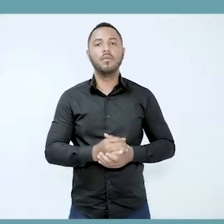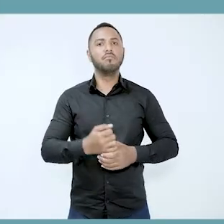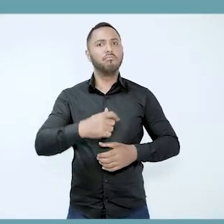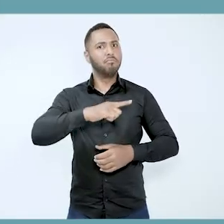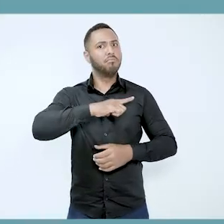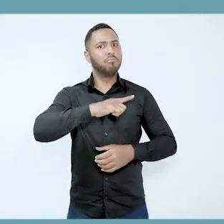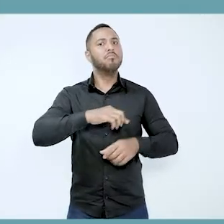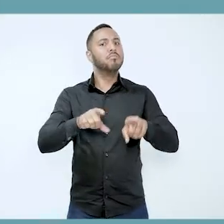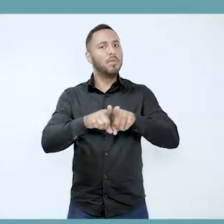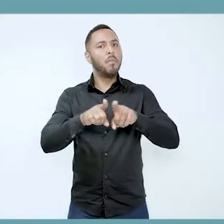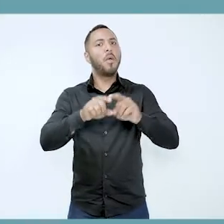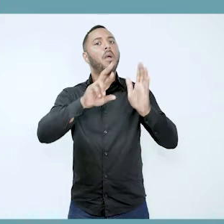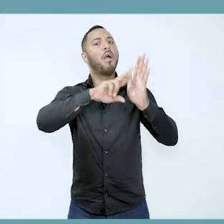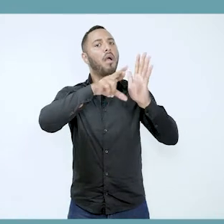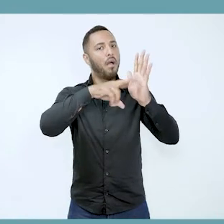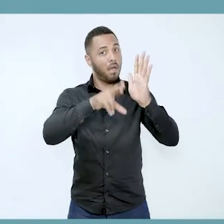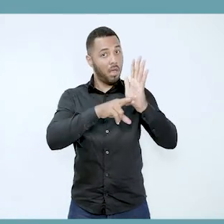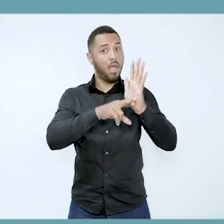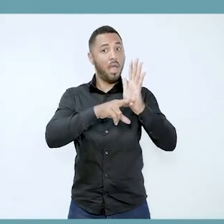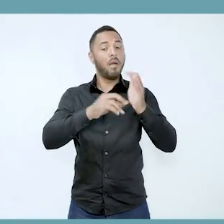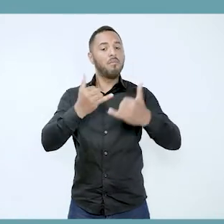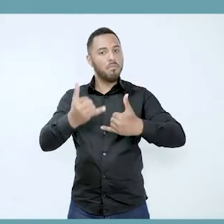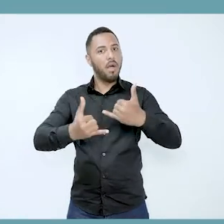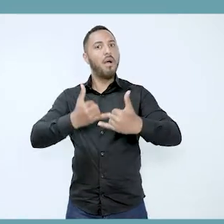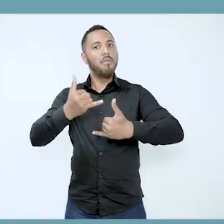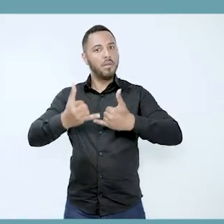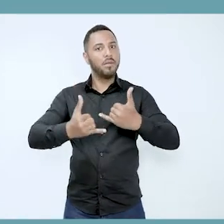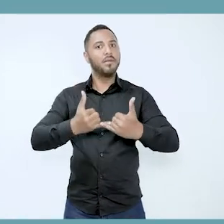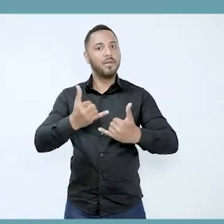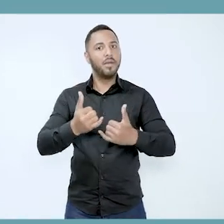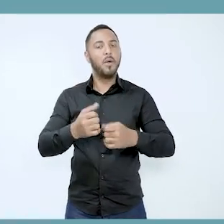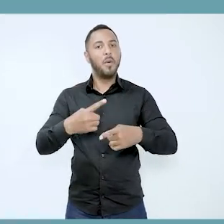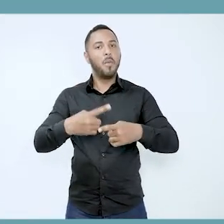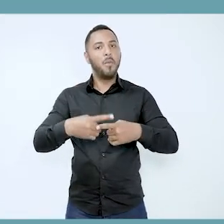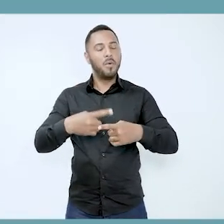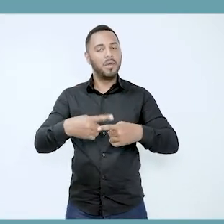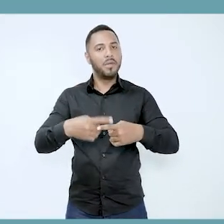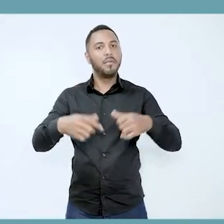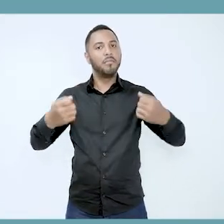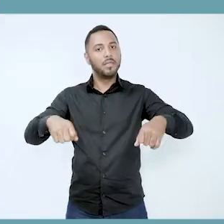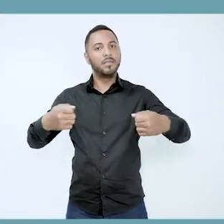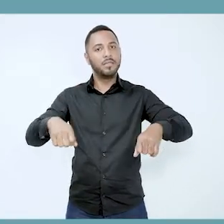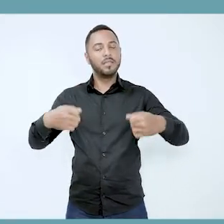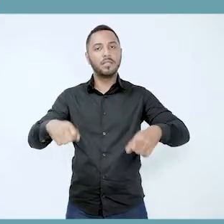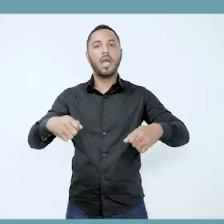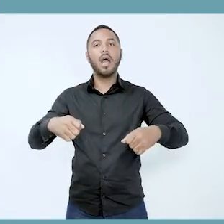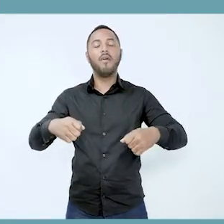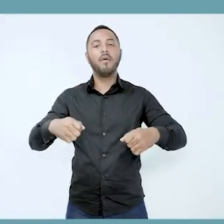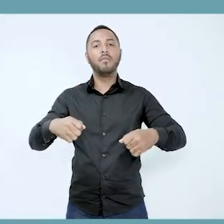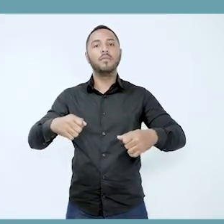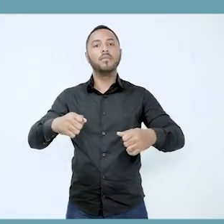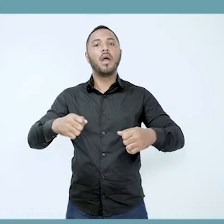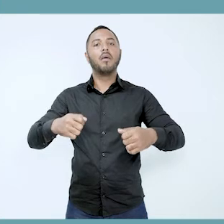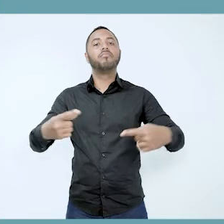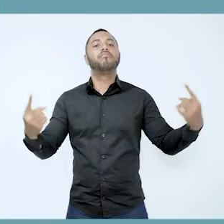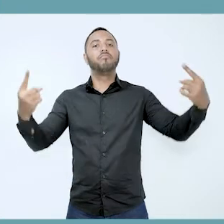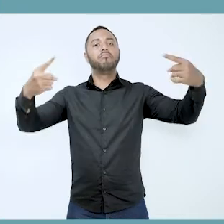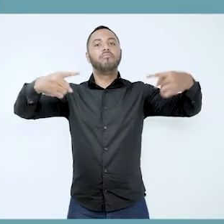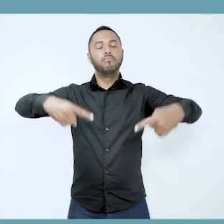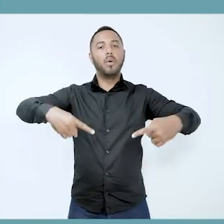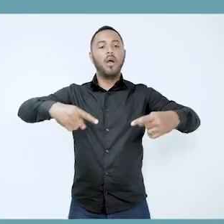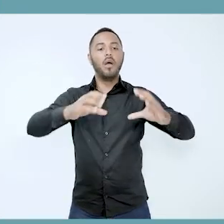Dentro daquelas regras que adotávamos e que permitia que continuássemos a jogar enquanto